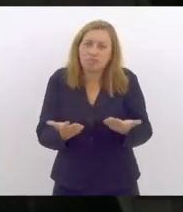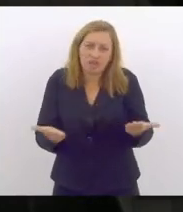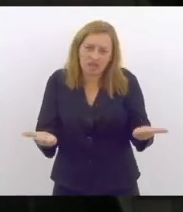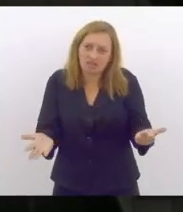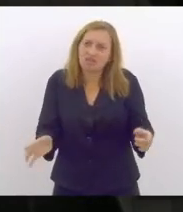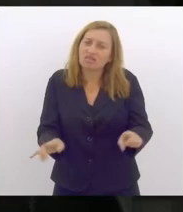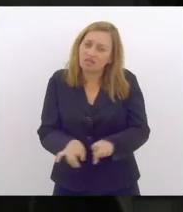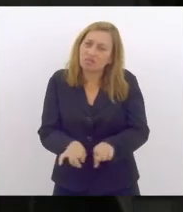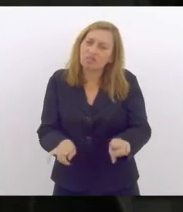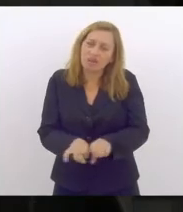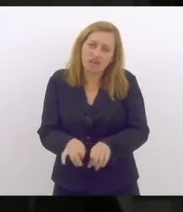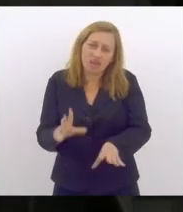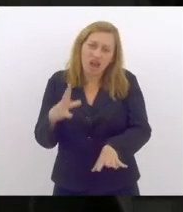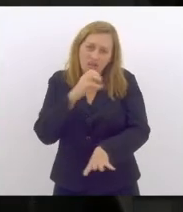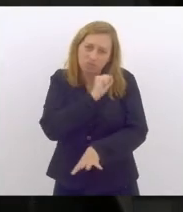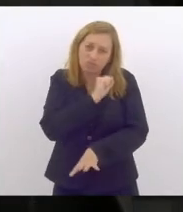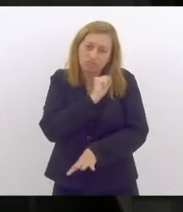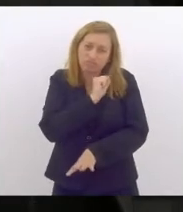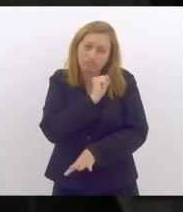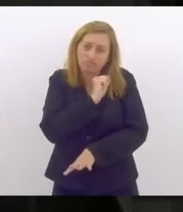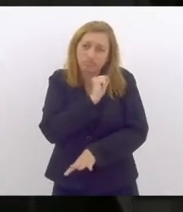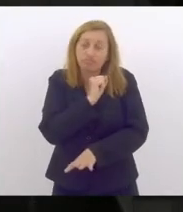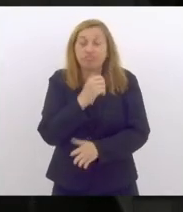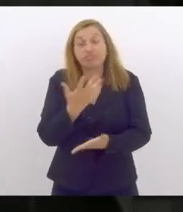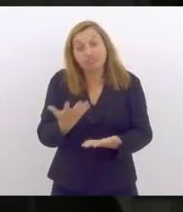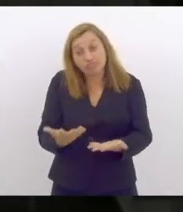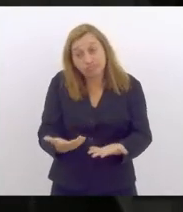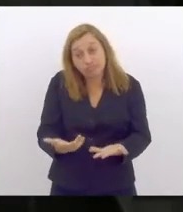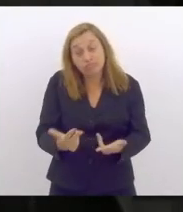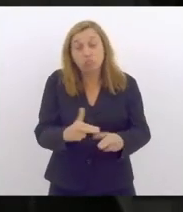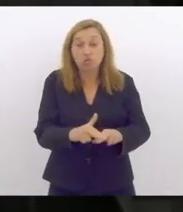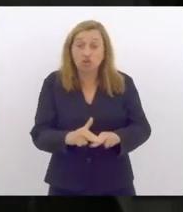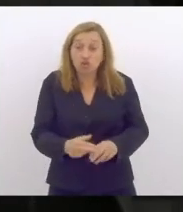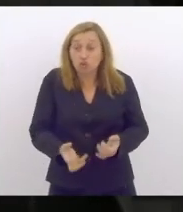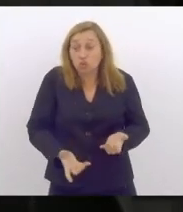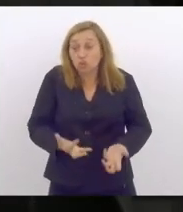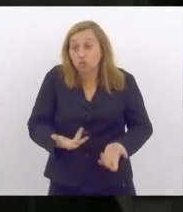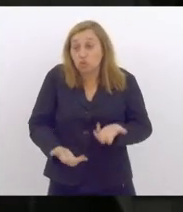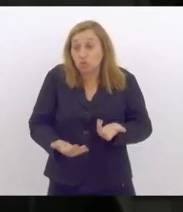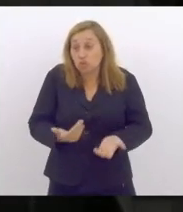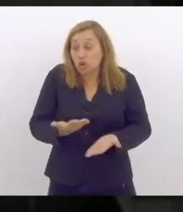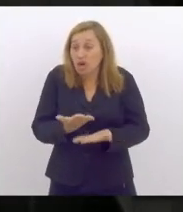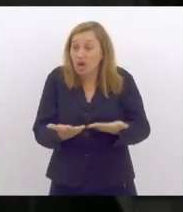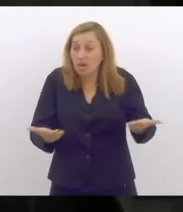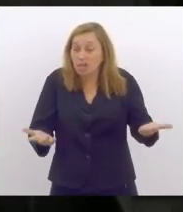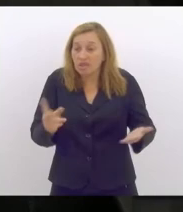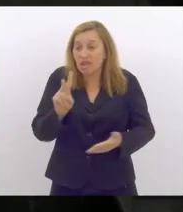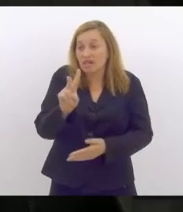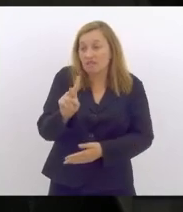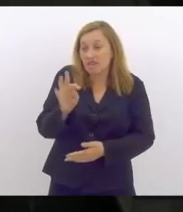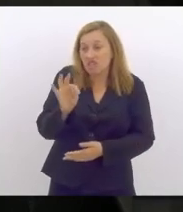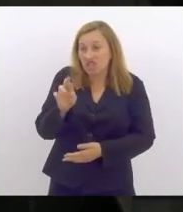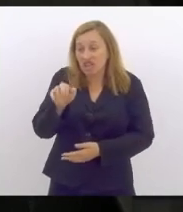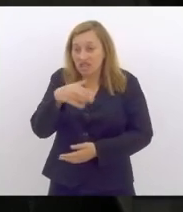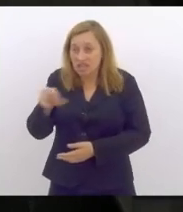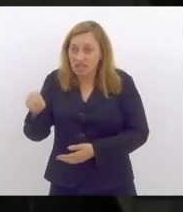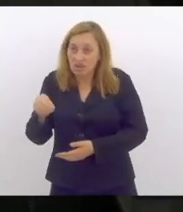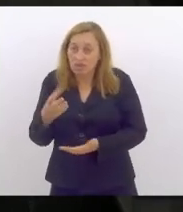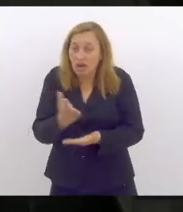acaba da noite para o dia. E com isso, acabando a vegetação, acaba